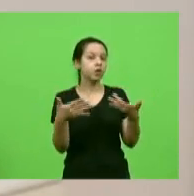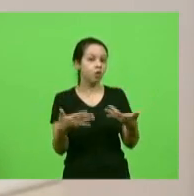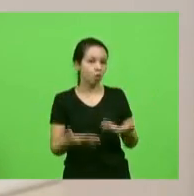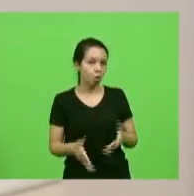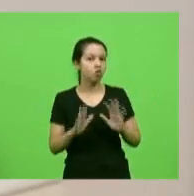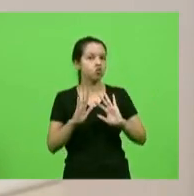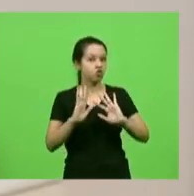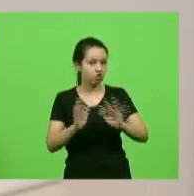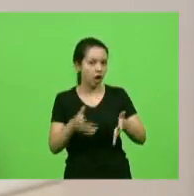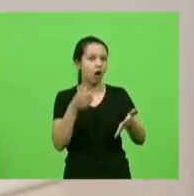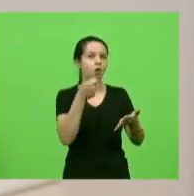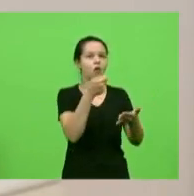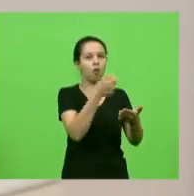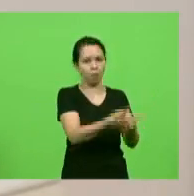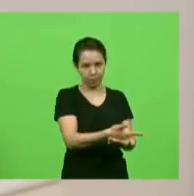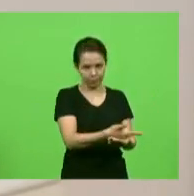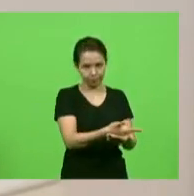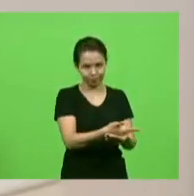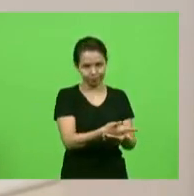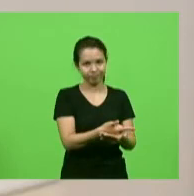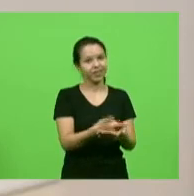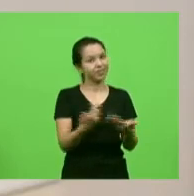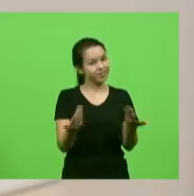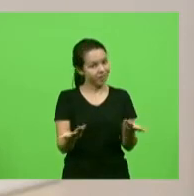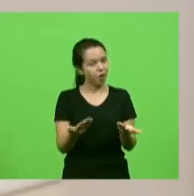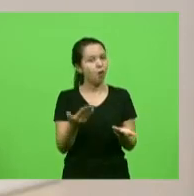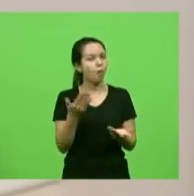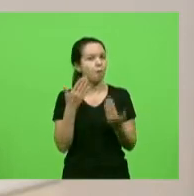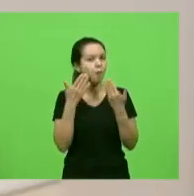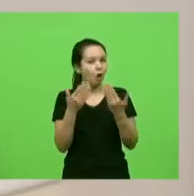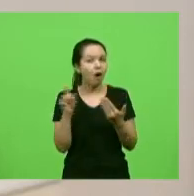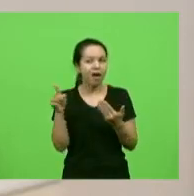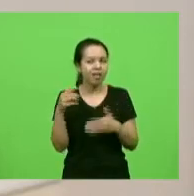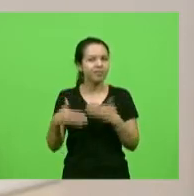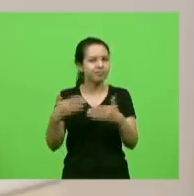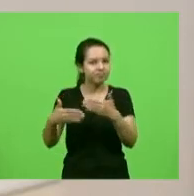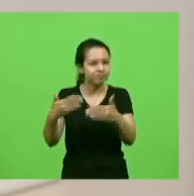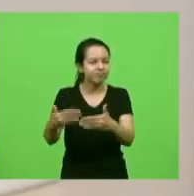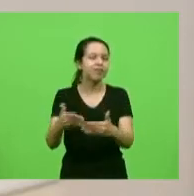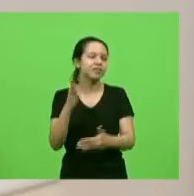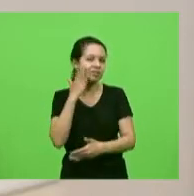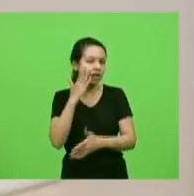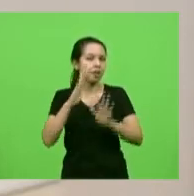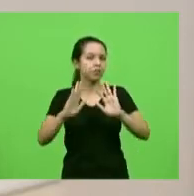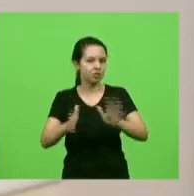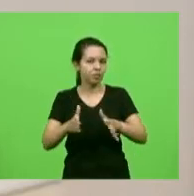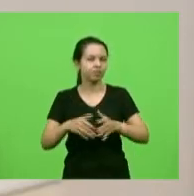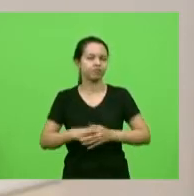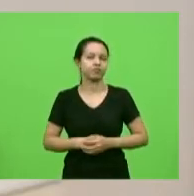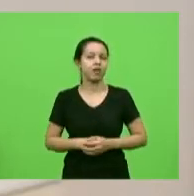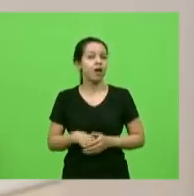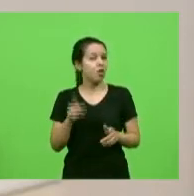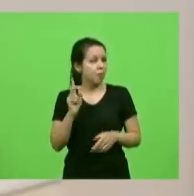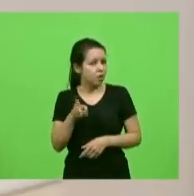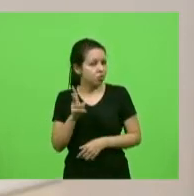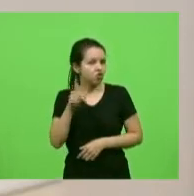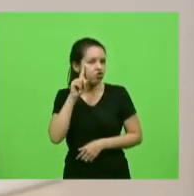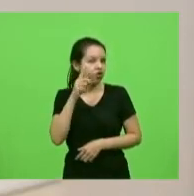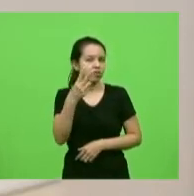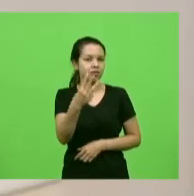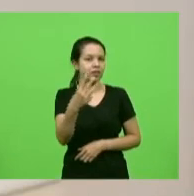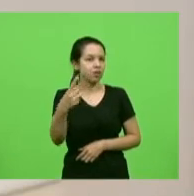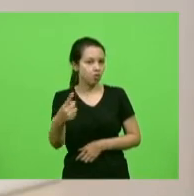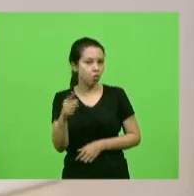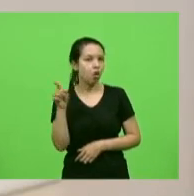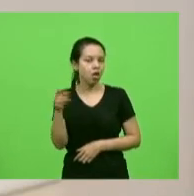aquisição, mostrando estar a par do andamento dos processos de compra. No mesmo dia 31, também o excelentíssimo senhor governador